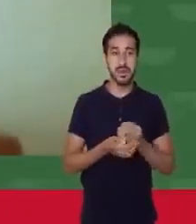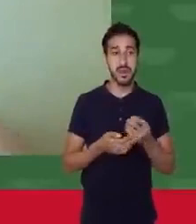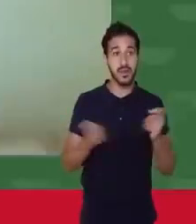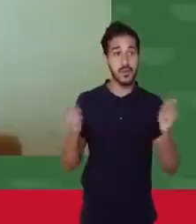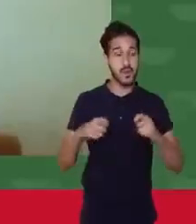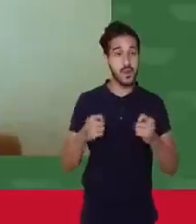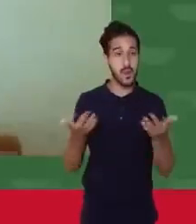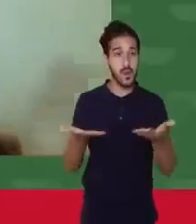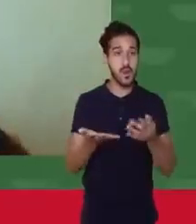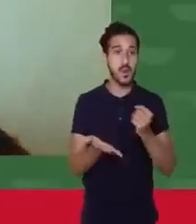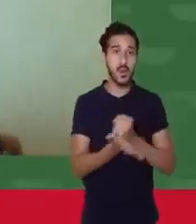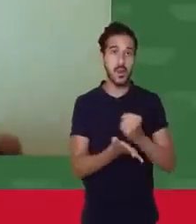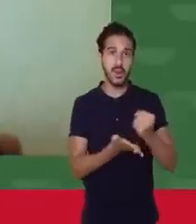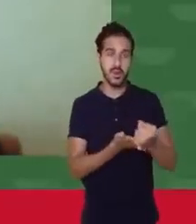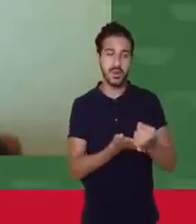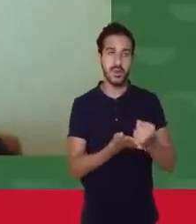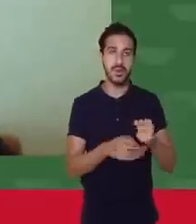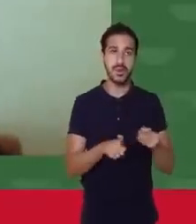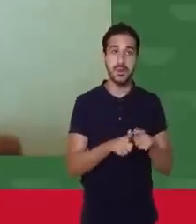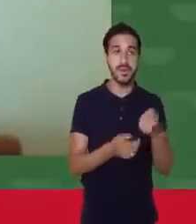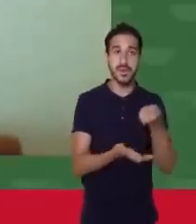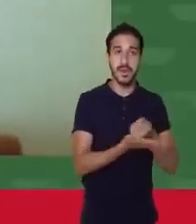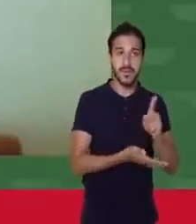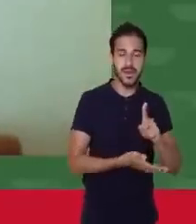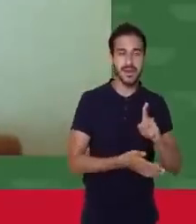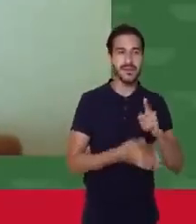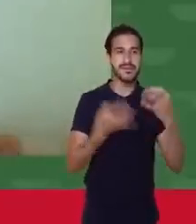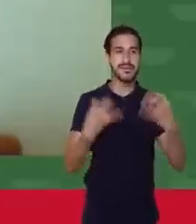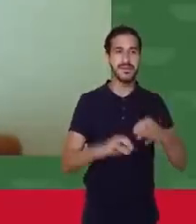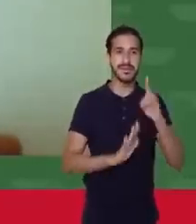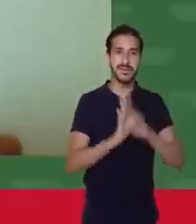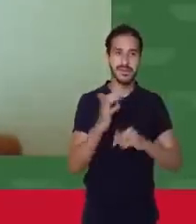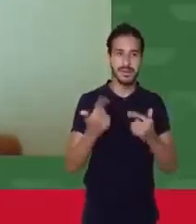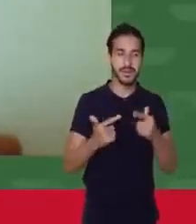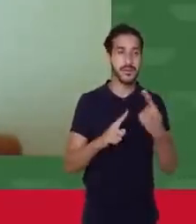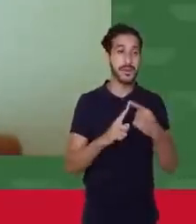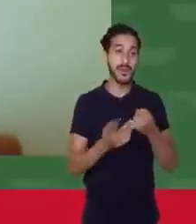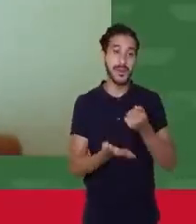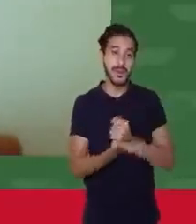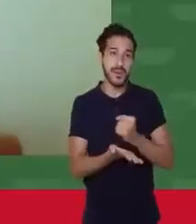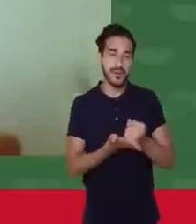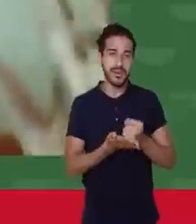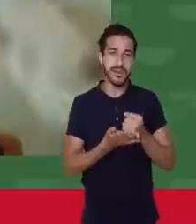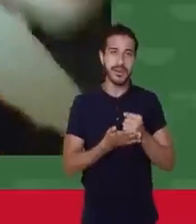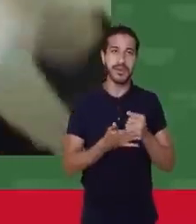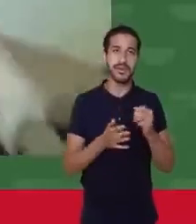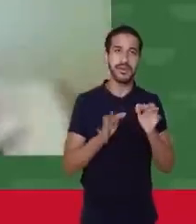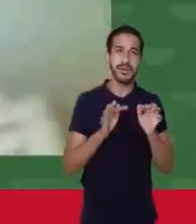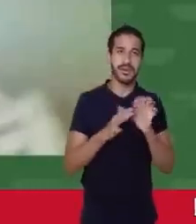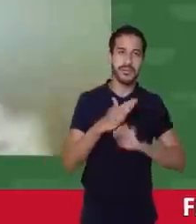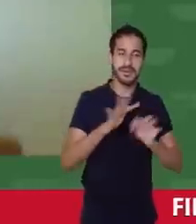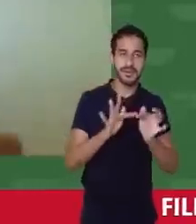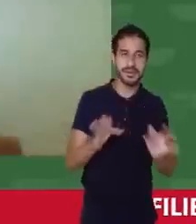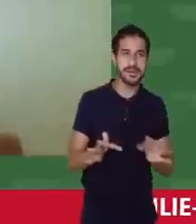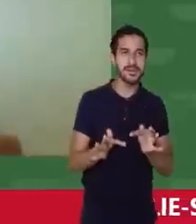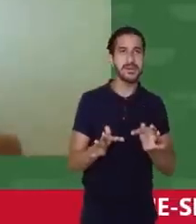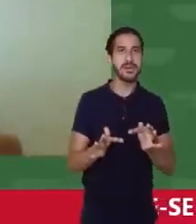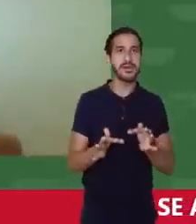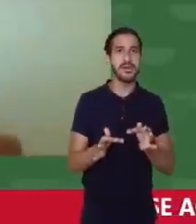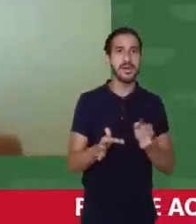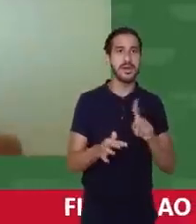hoje contratar e até nem pagar direitos trabalhistas, porque você contrata uma pequena empresa, que é o